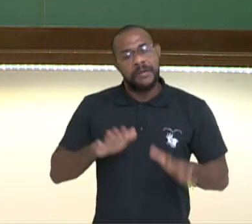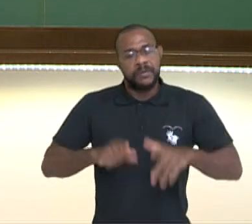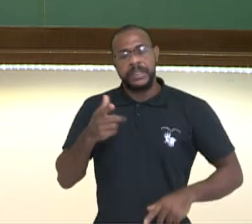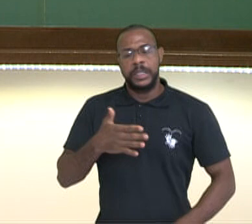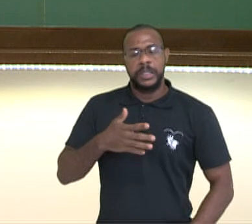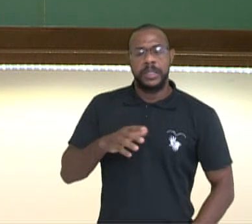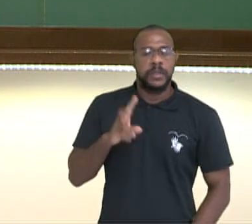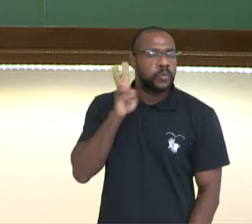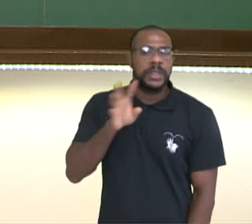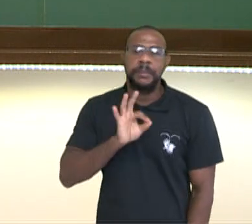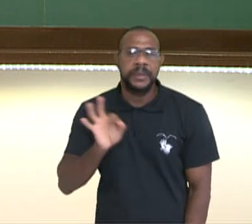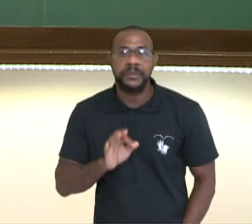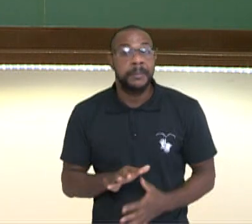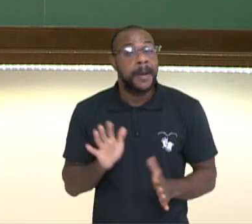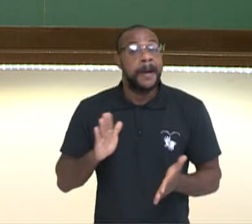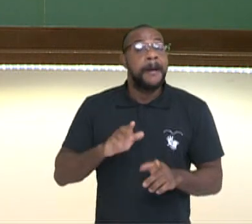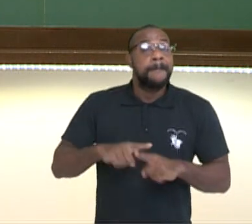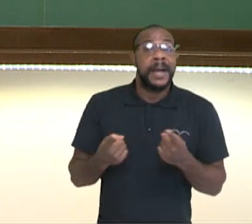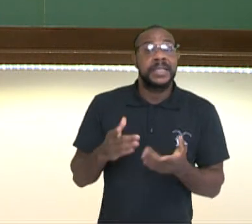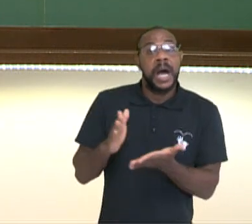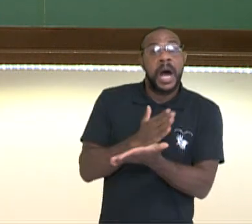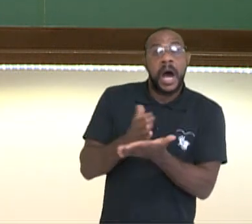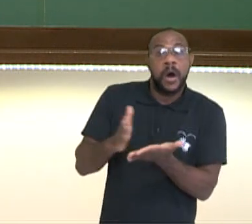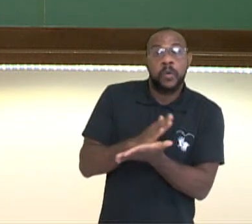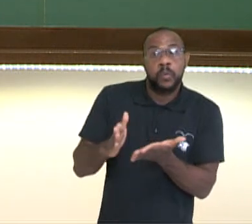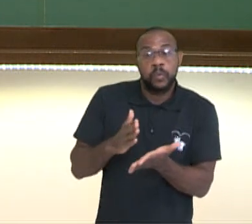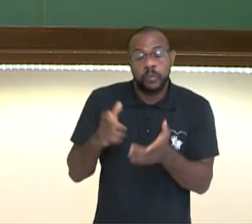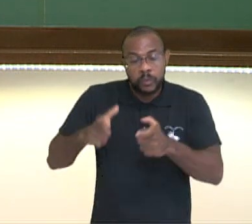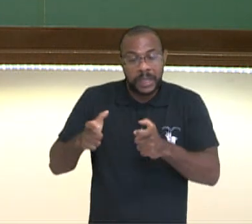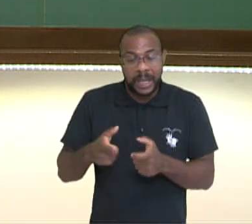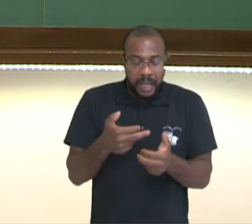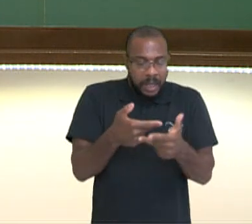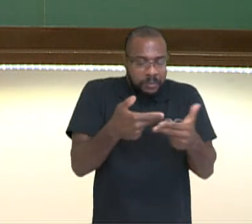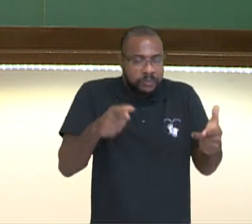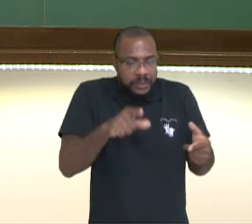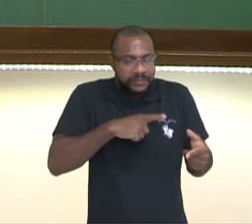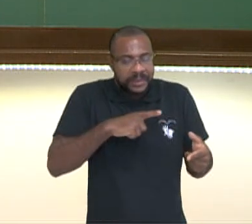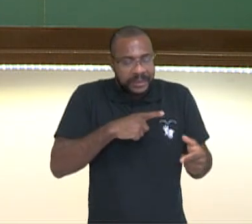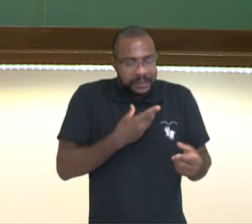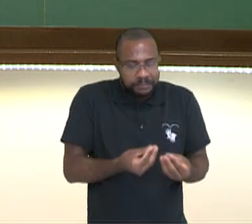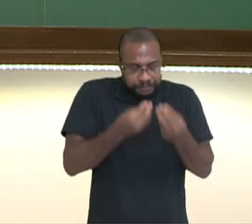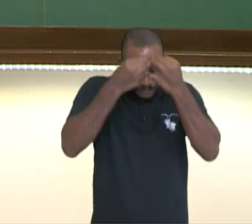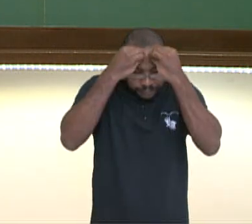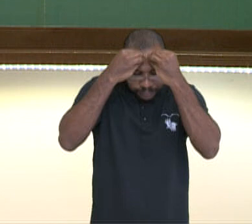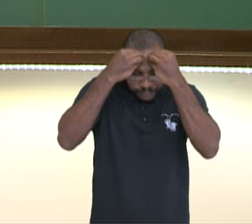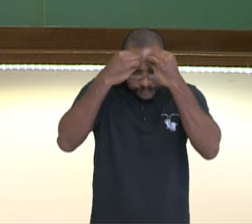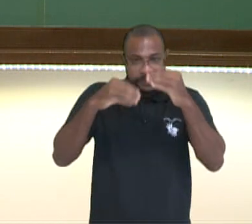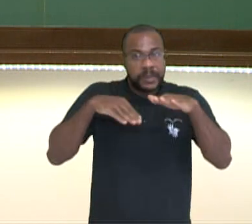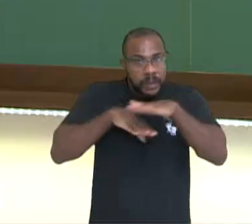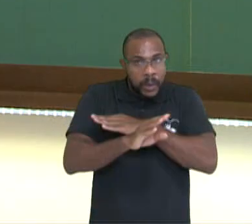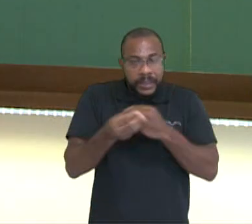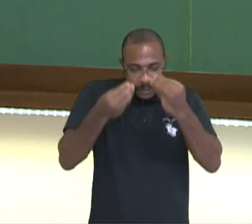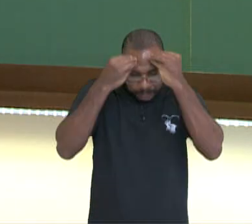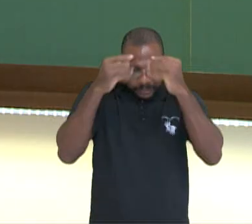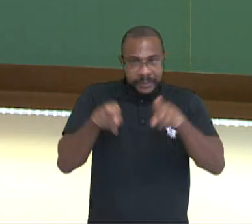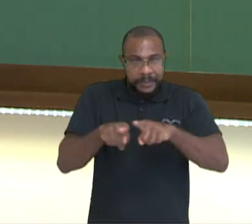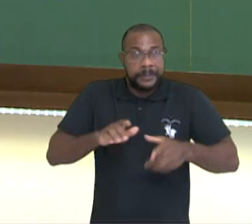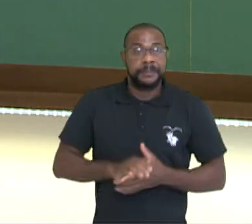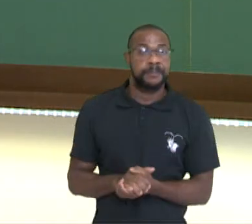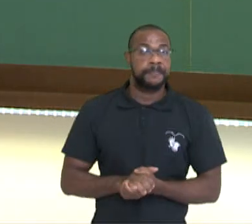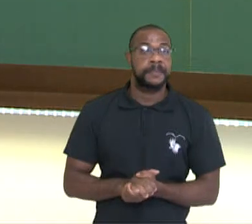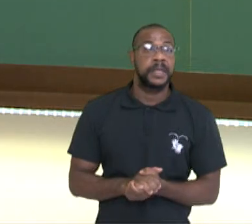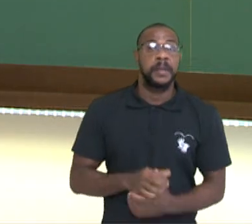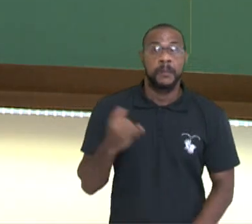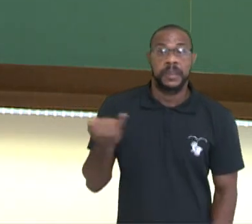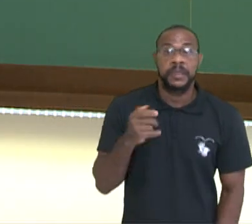vezes, mas em algum lugar esses objetos estarão no seu, na sua consciência, ok? Outra questão também importante é